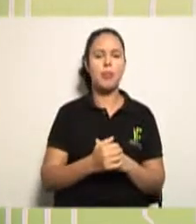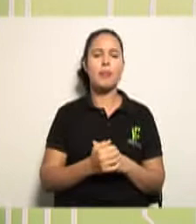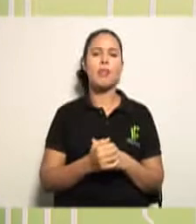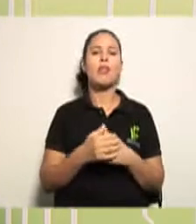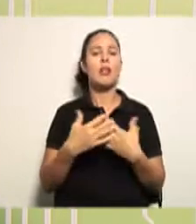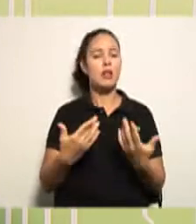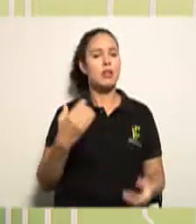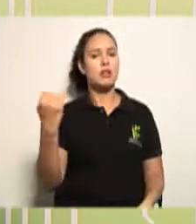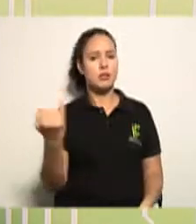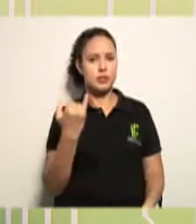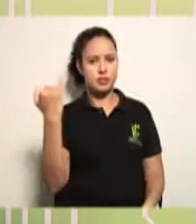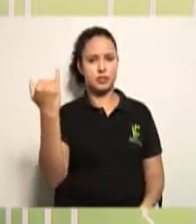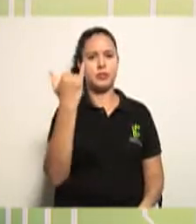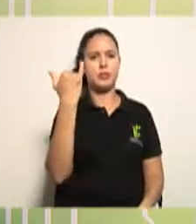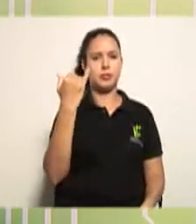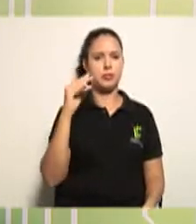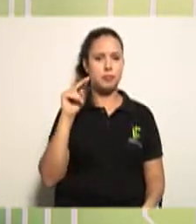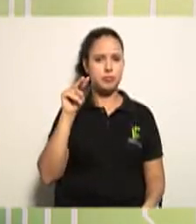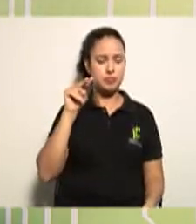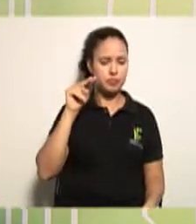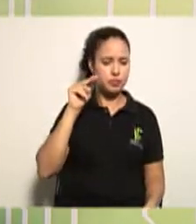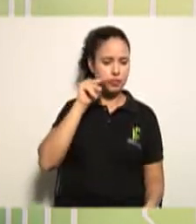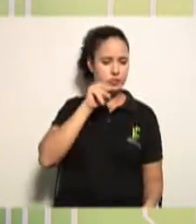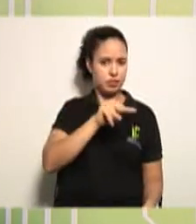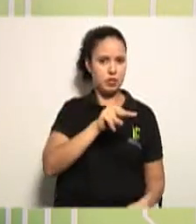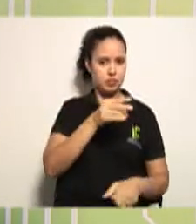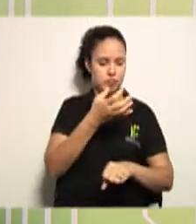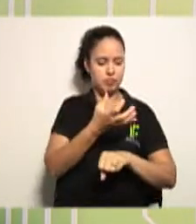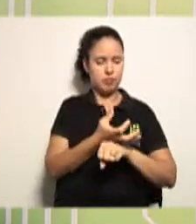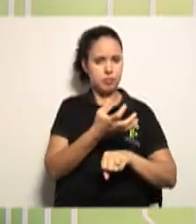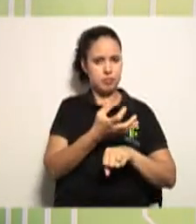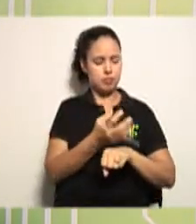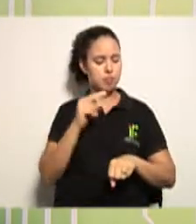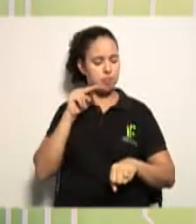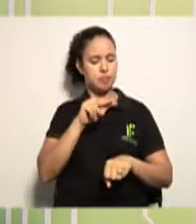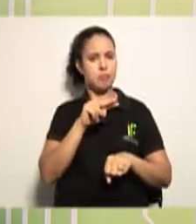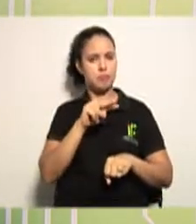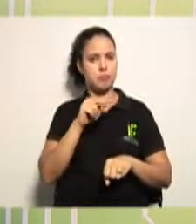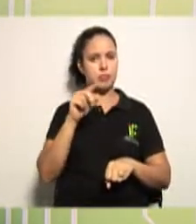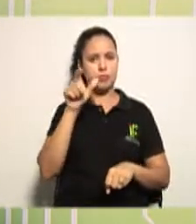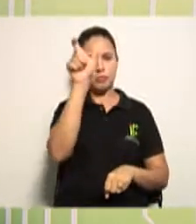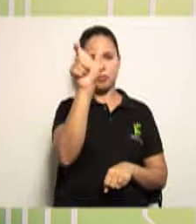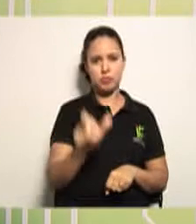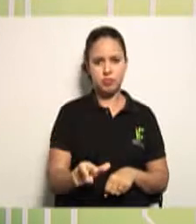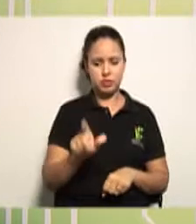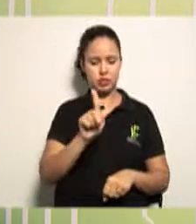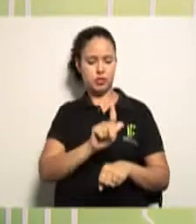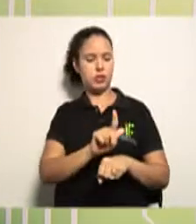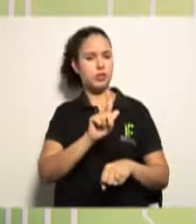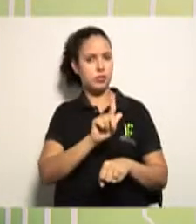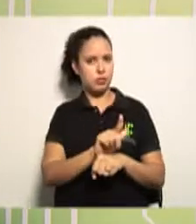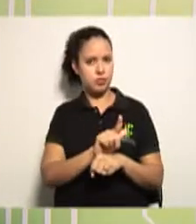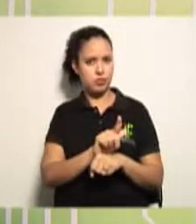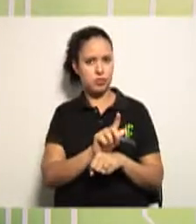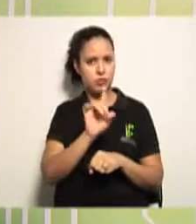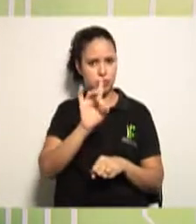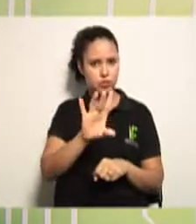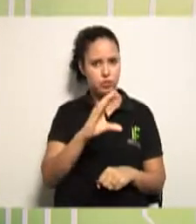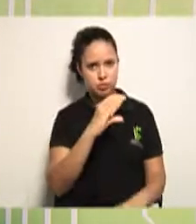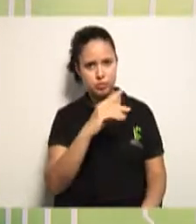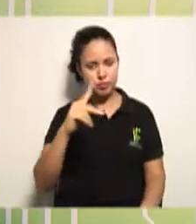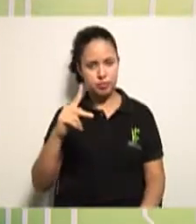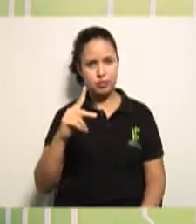falei que é importante vocês olharem para a disciplina, vocês enquanto gestores, mas não gestor só de uma cooperativa, gestor